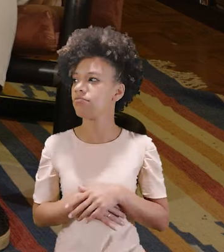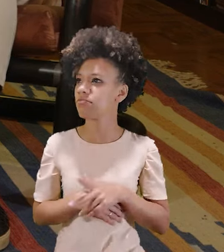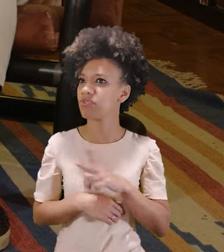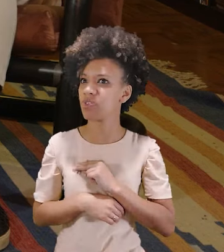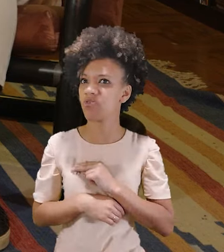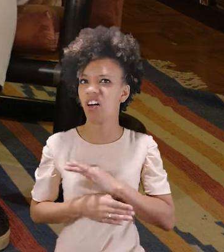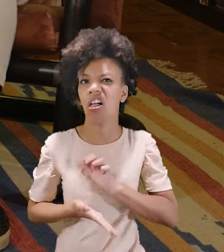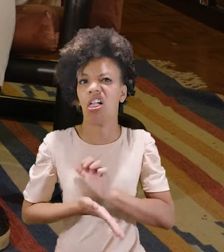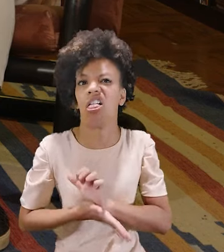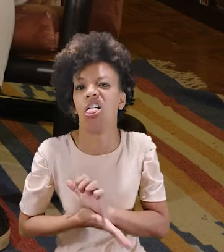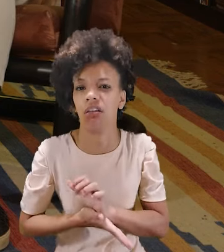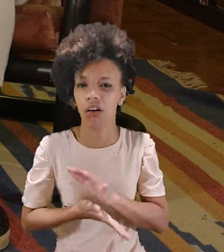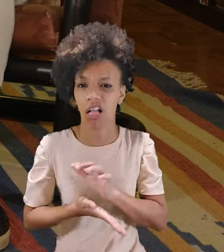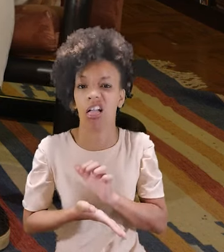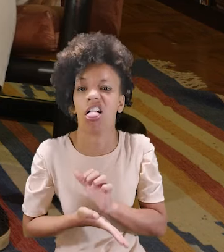porrada né sim